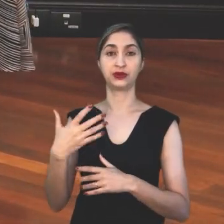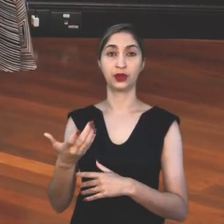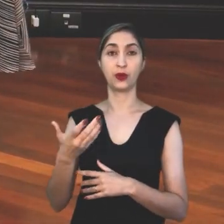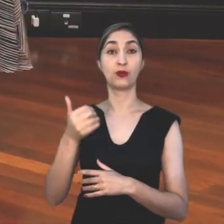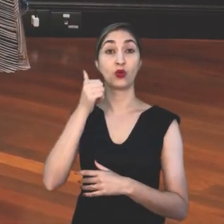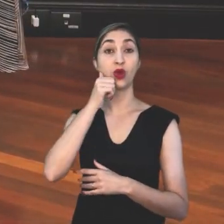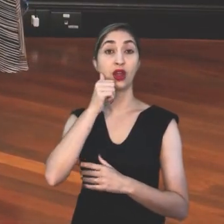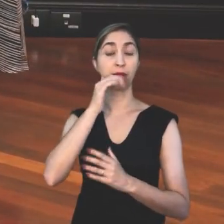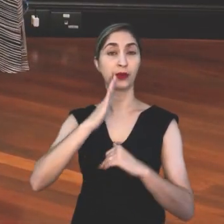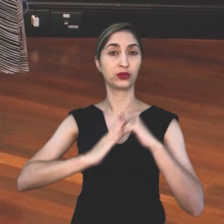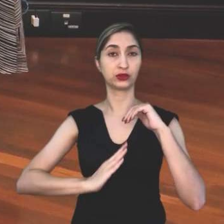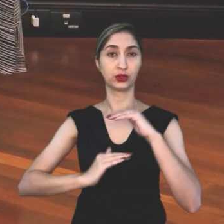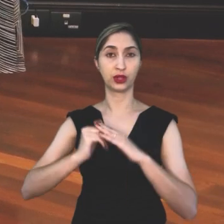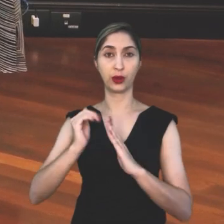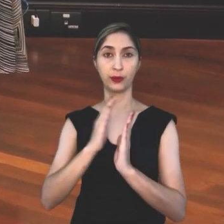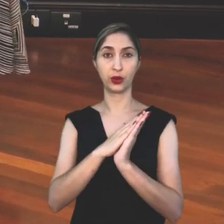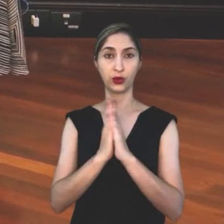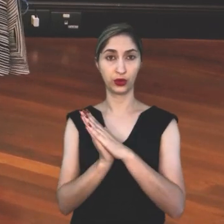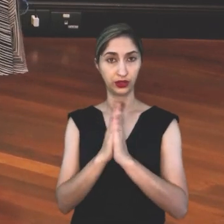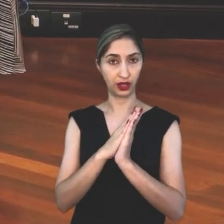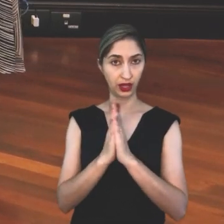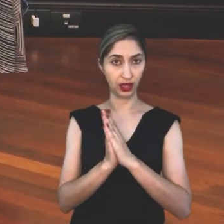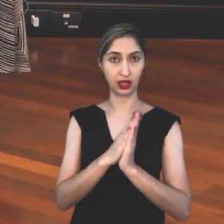busca também desenvolver